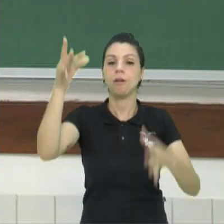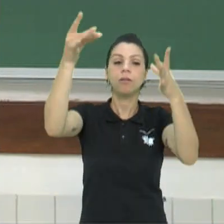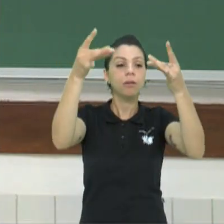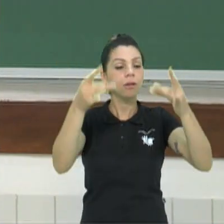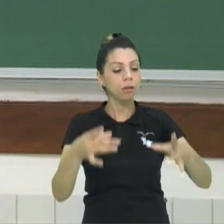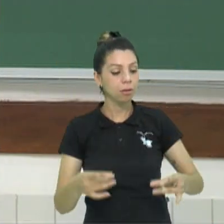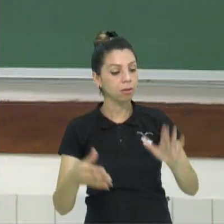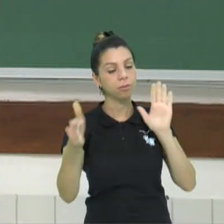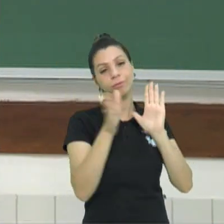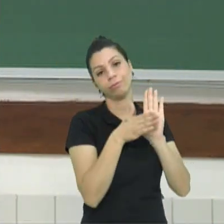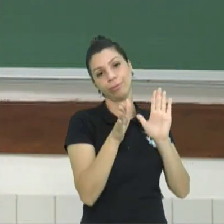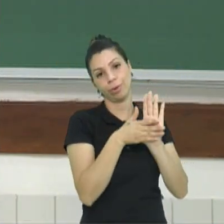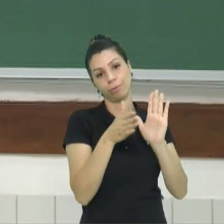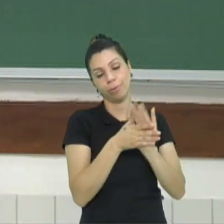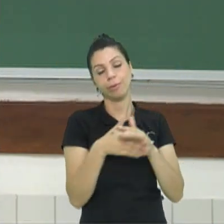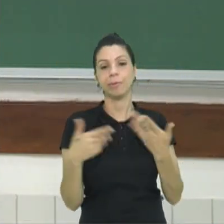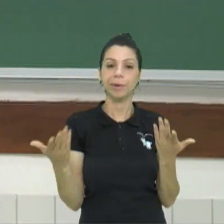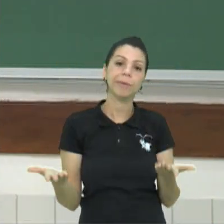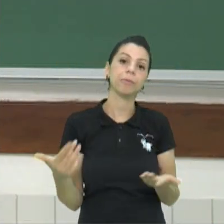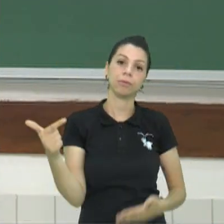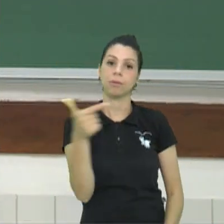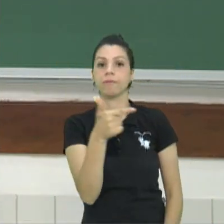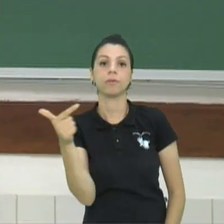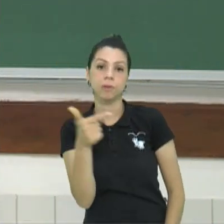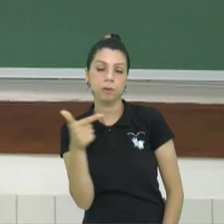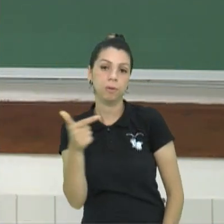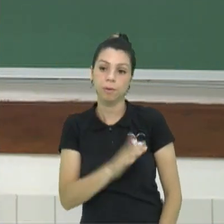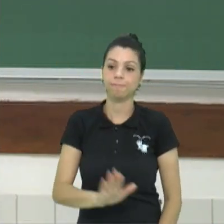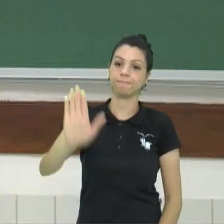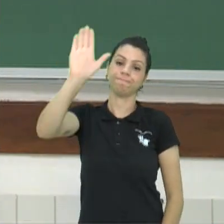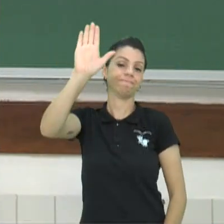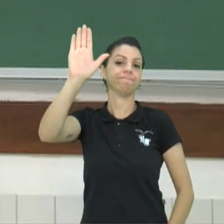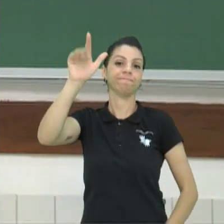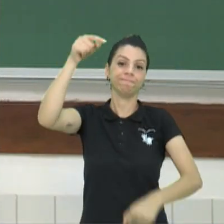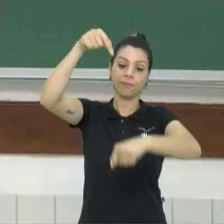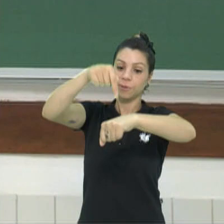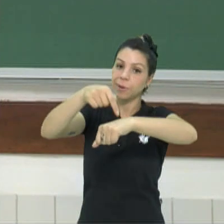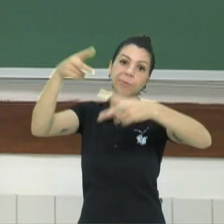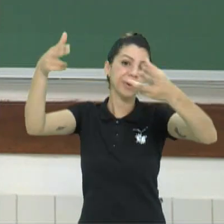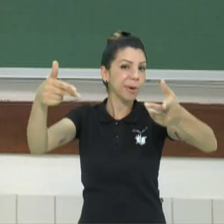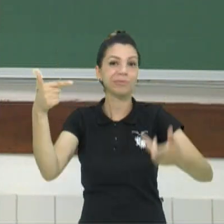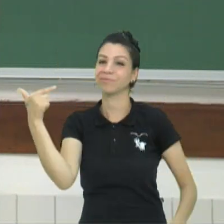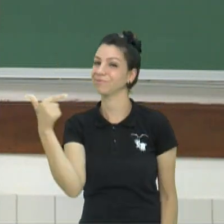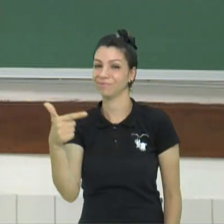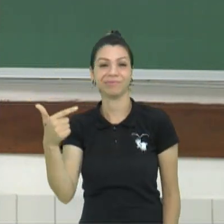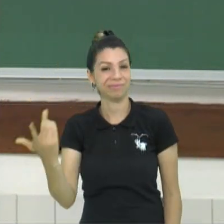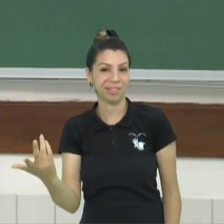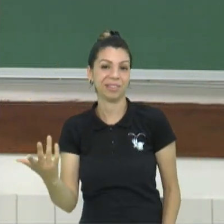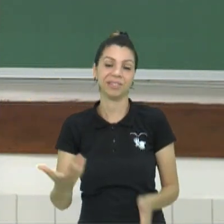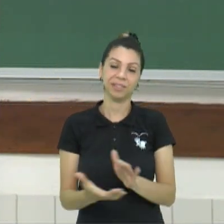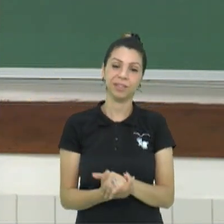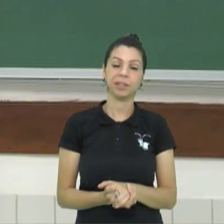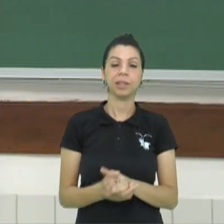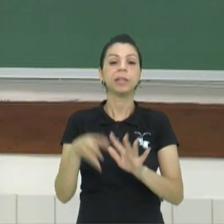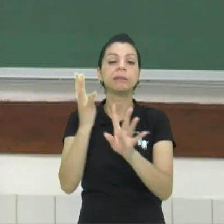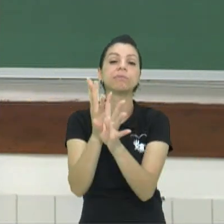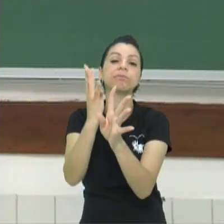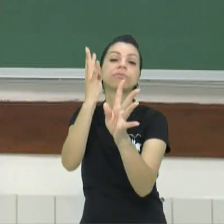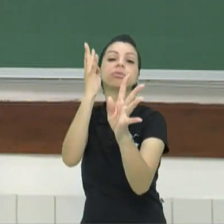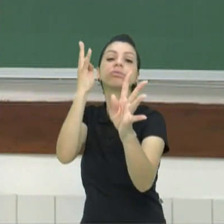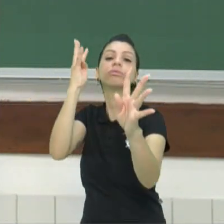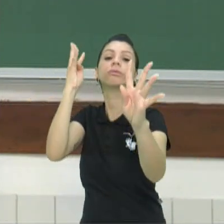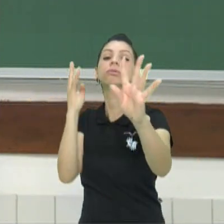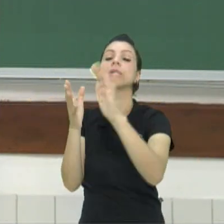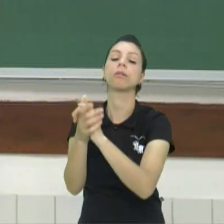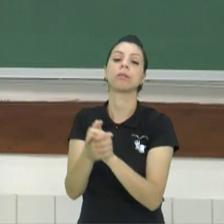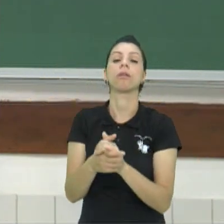de propostas. É claro, 22 candidatos não tem tempo igual para todos. Então essa é a charge faz